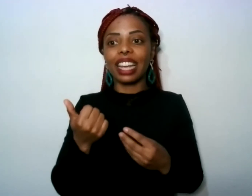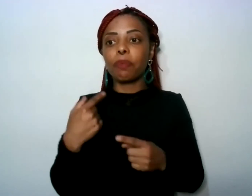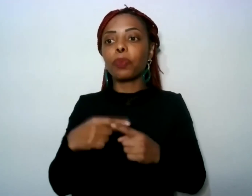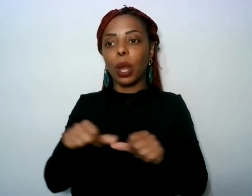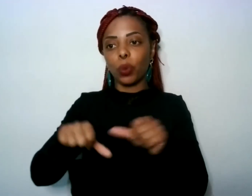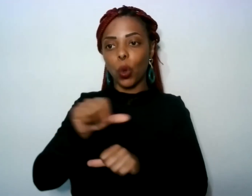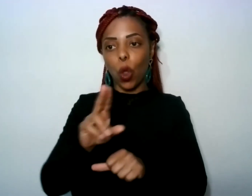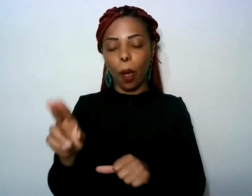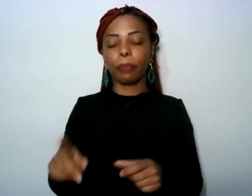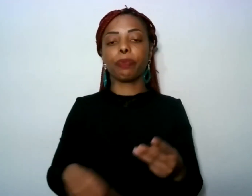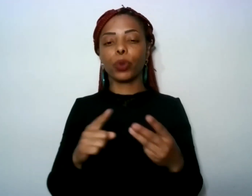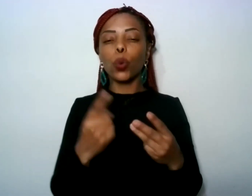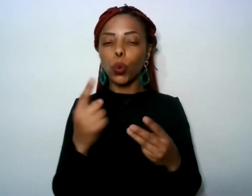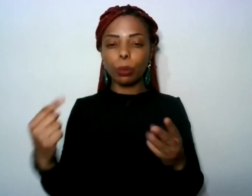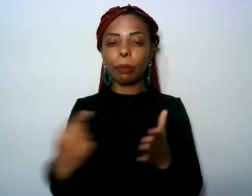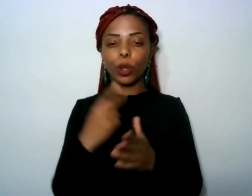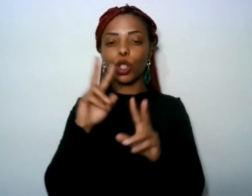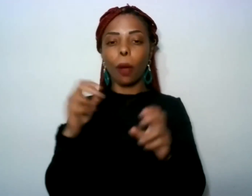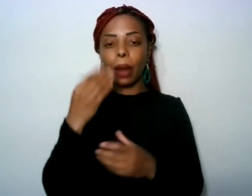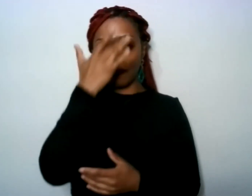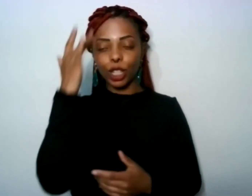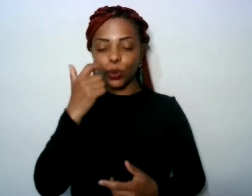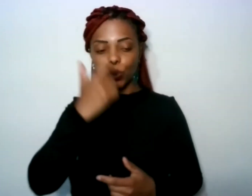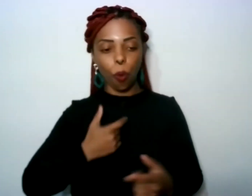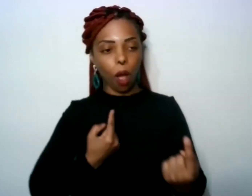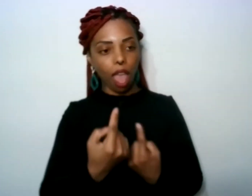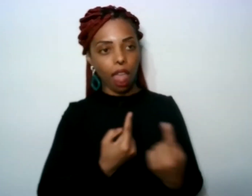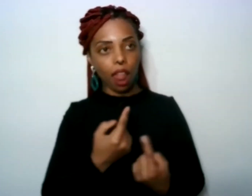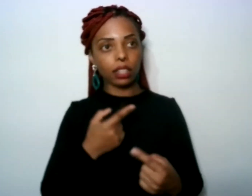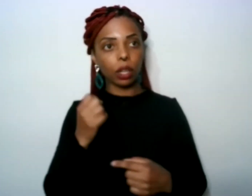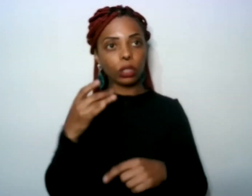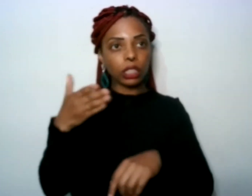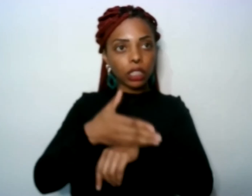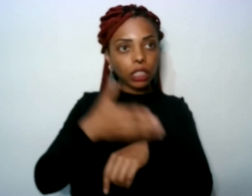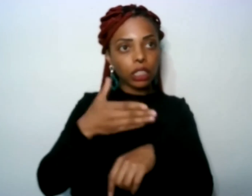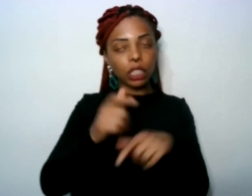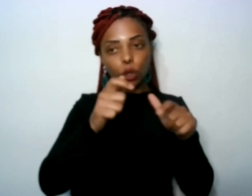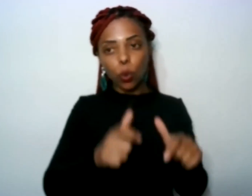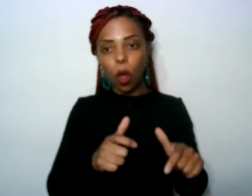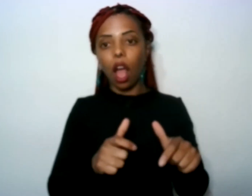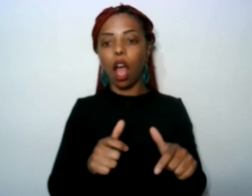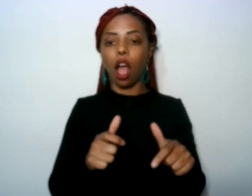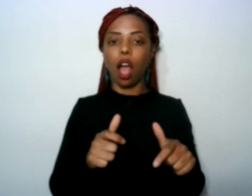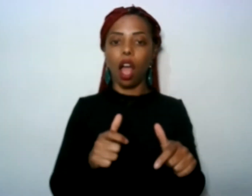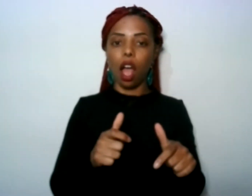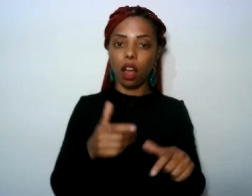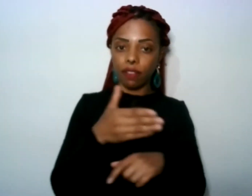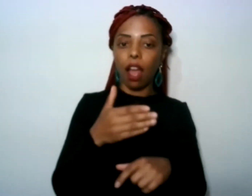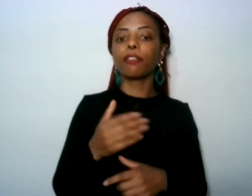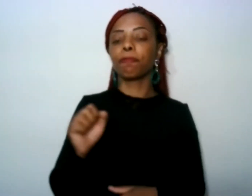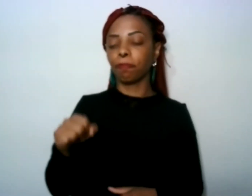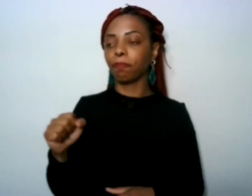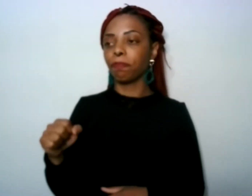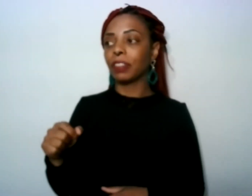último tópico é a questão dos usuários o quanto os usuários acessavam esse bem ou acessam ainda assim essa foi uma